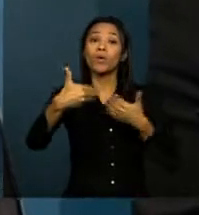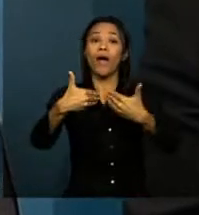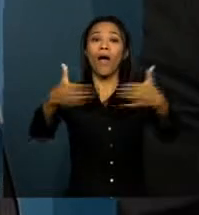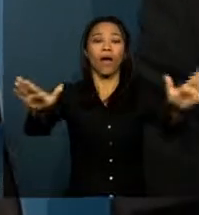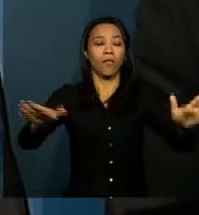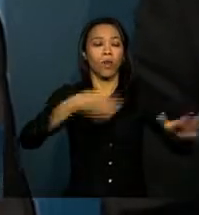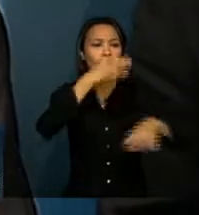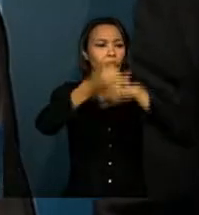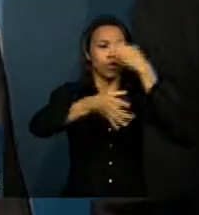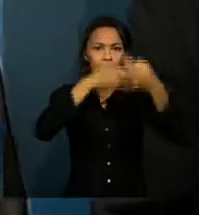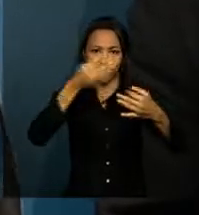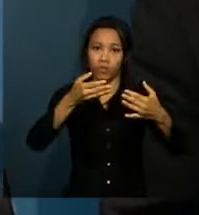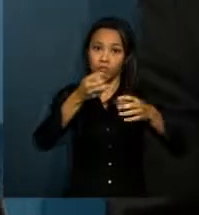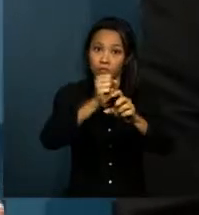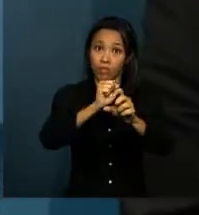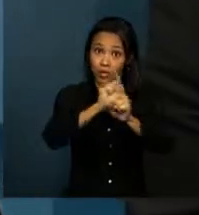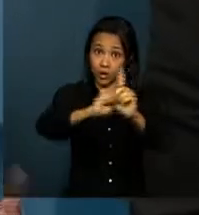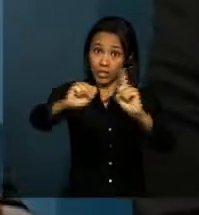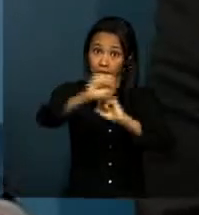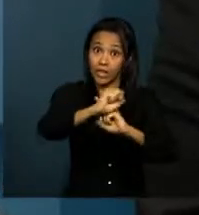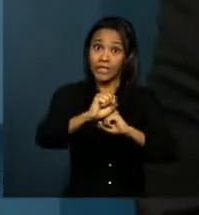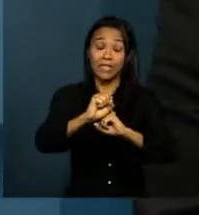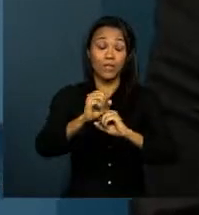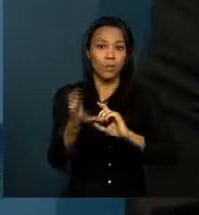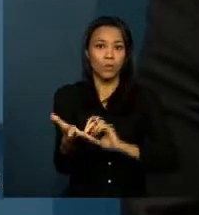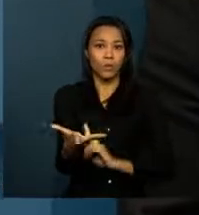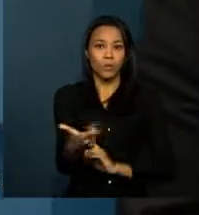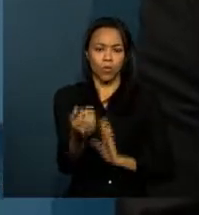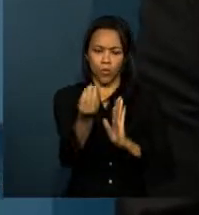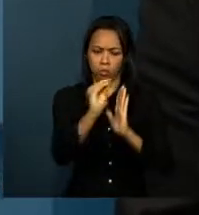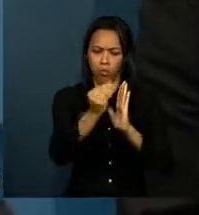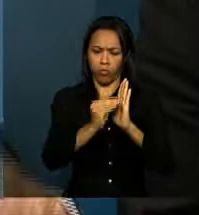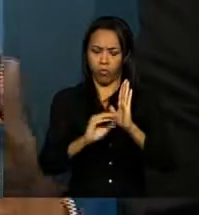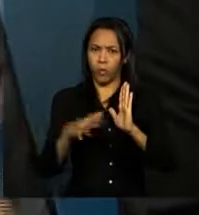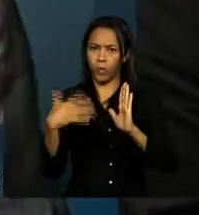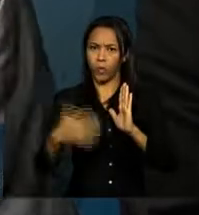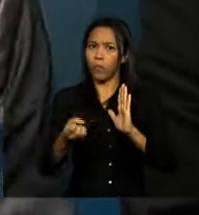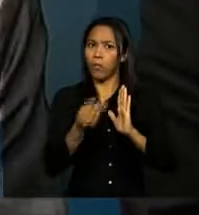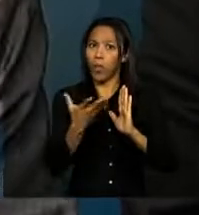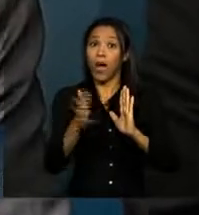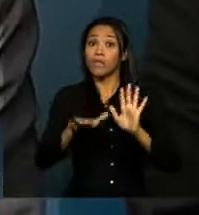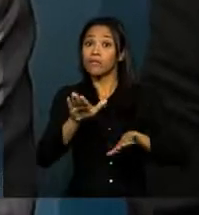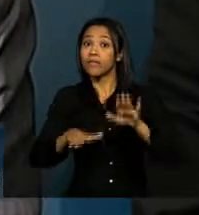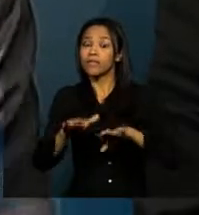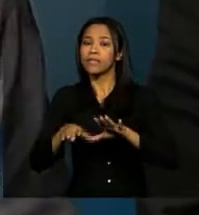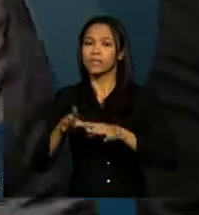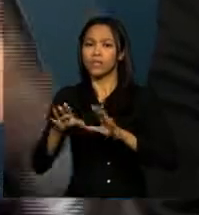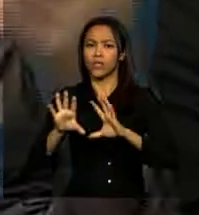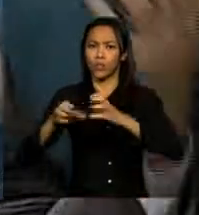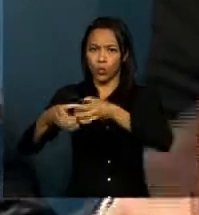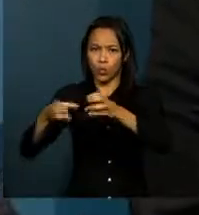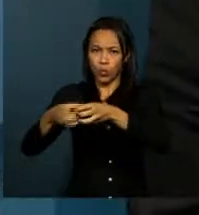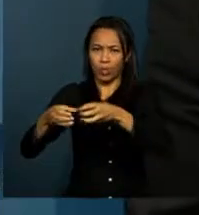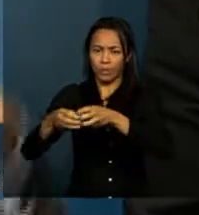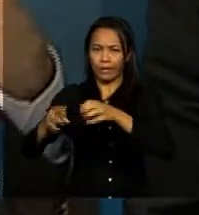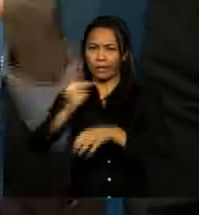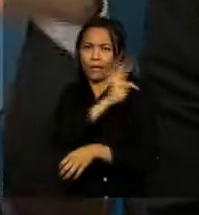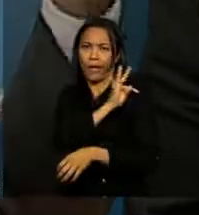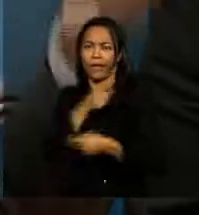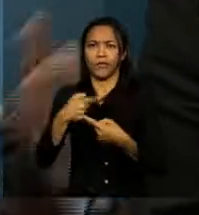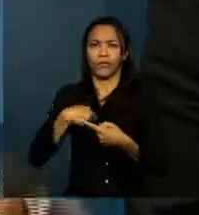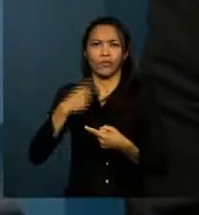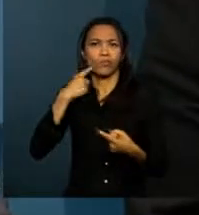para a sociedade, além de você ter um conteúdo mais rico, né, porque pontos que às vezes técnicos e especialistas não se davam conta,